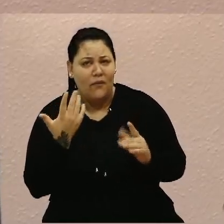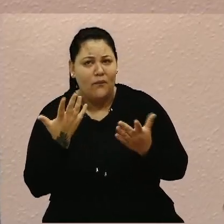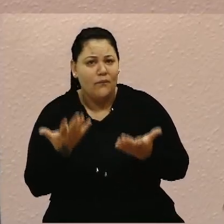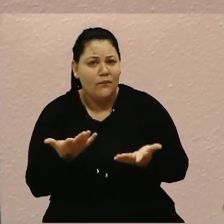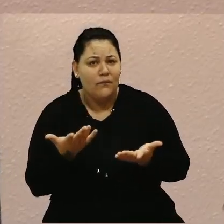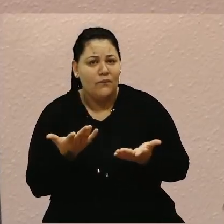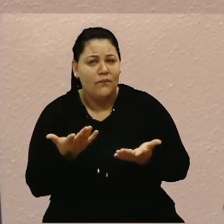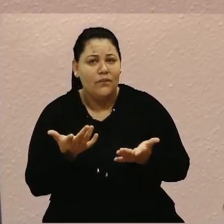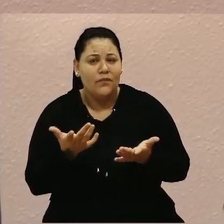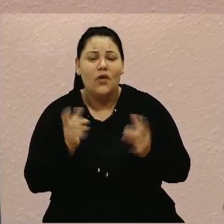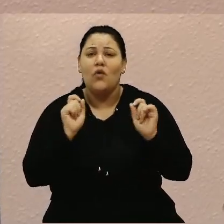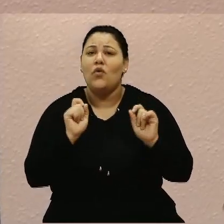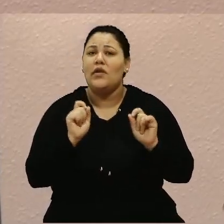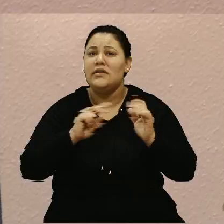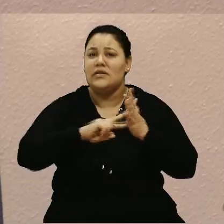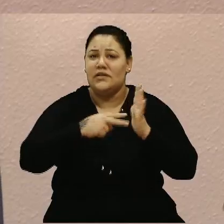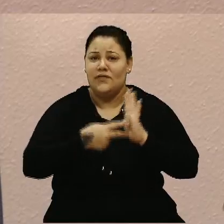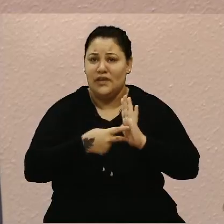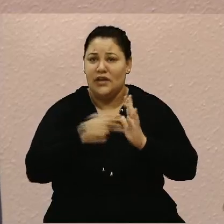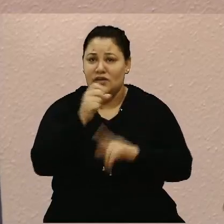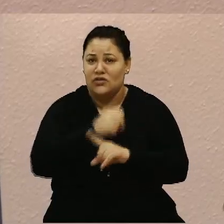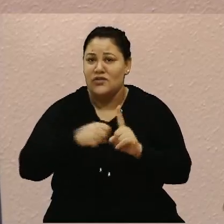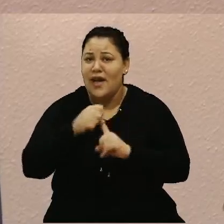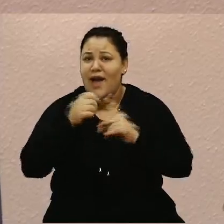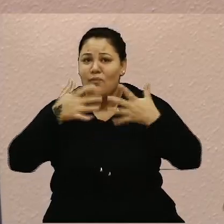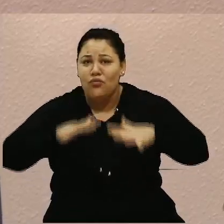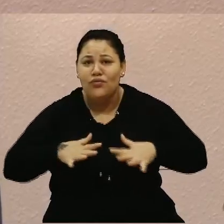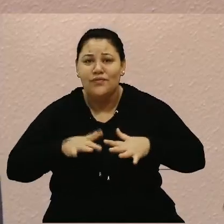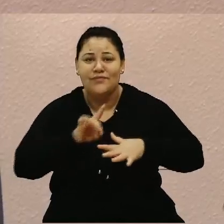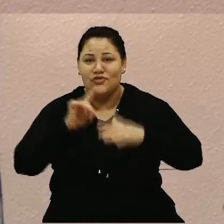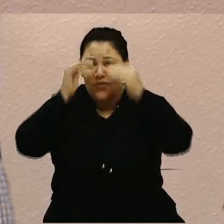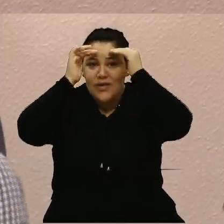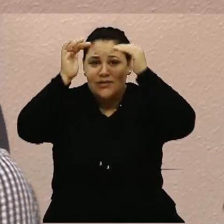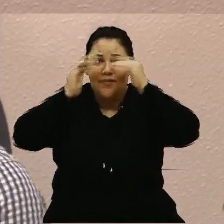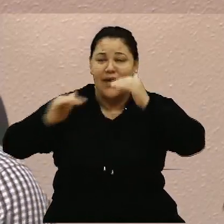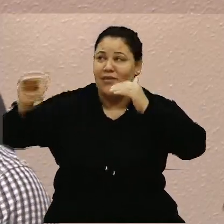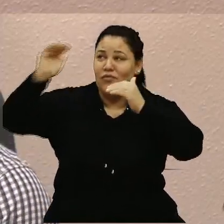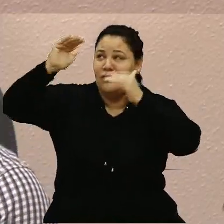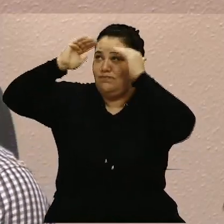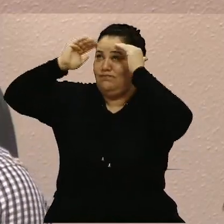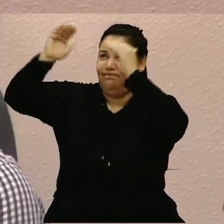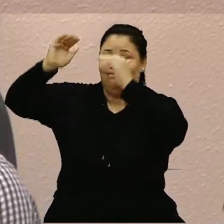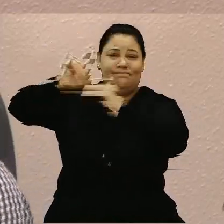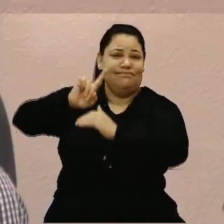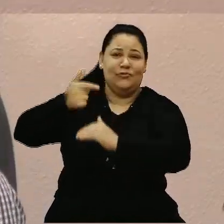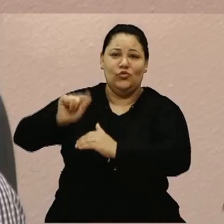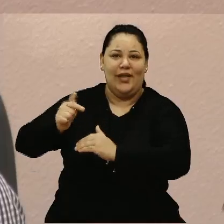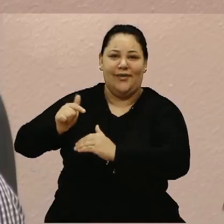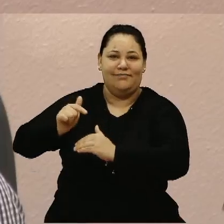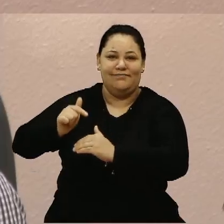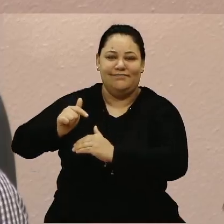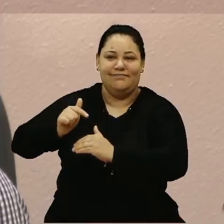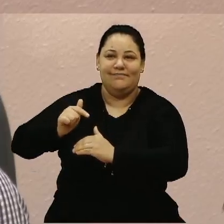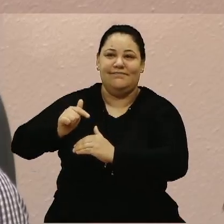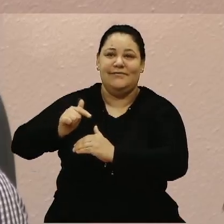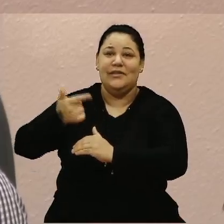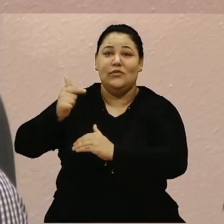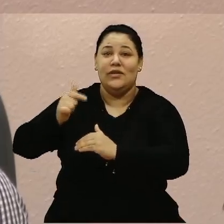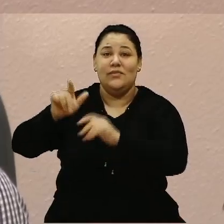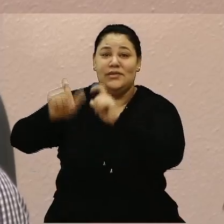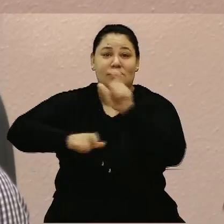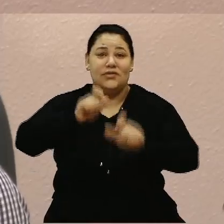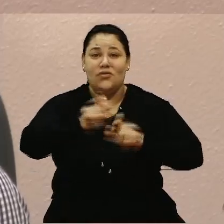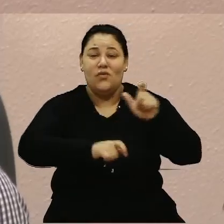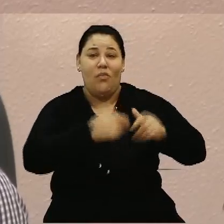a nossa sociedade está em crise, que nós não respeitamos mais a autoridade, que isso não existe mais para as pessoas de uma forma ou de